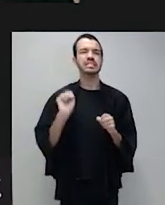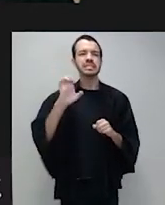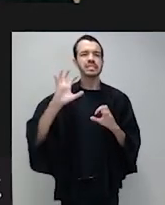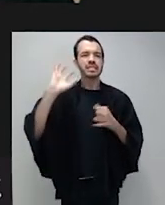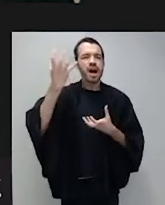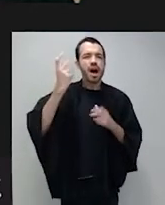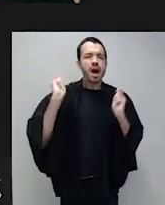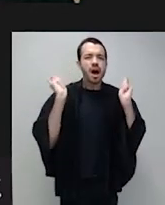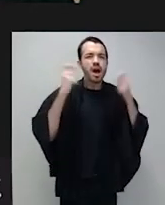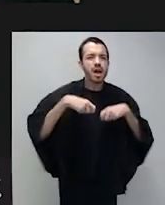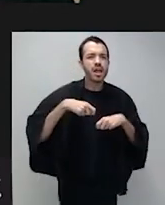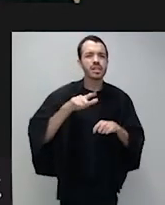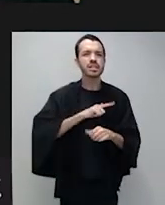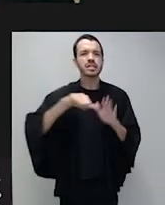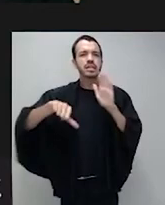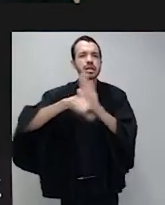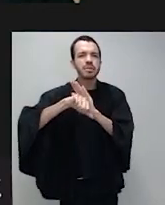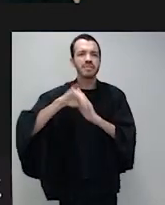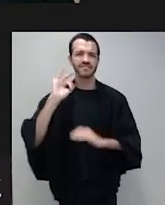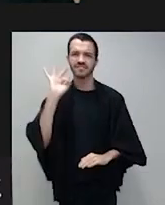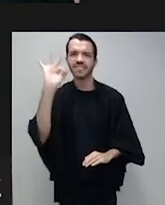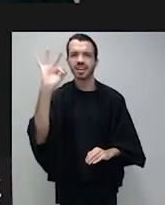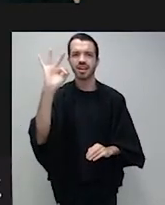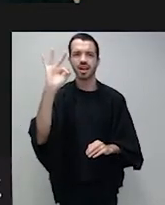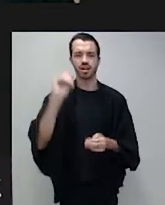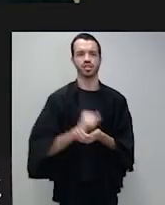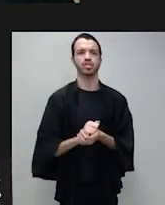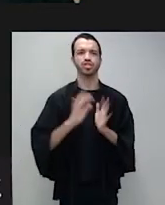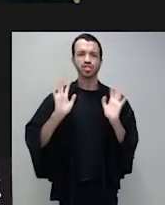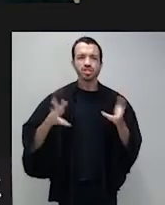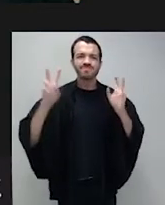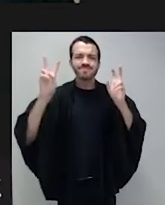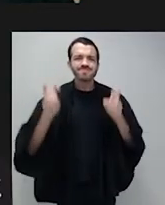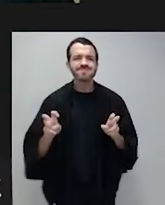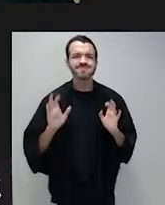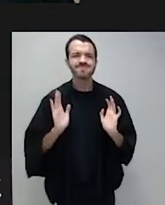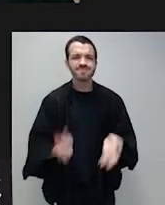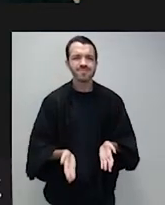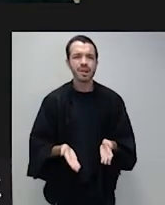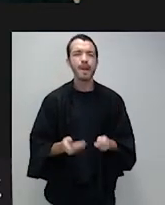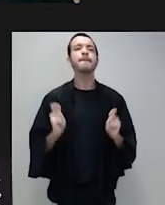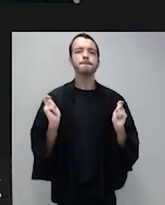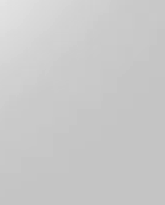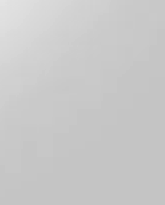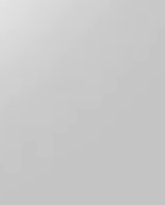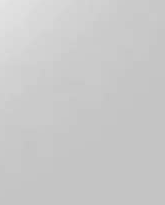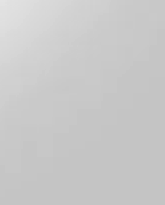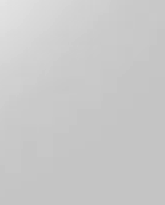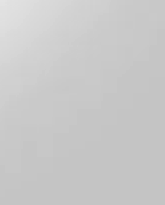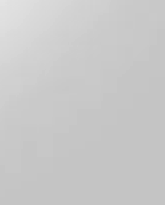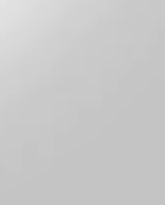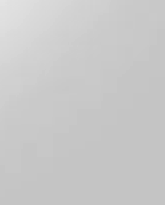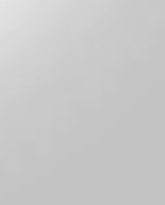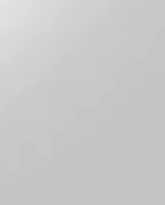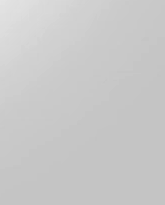planta transporta o usa maconha para fins terapêuticos é da justiça estadual